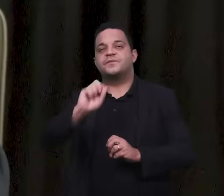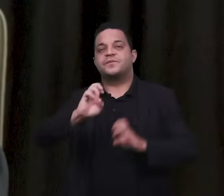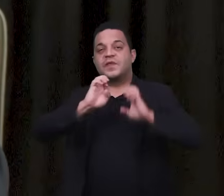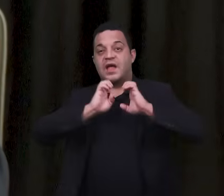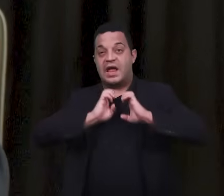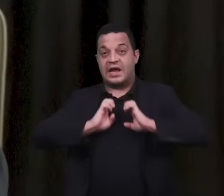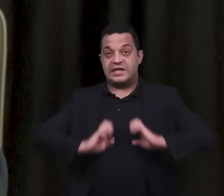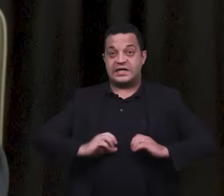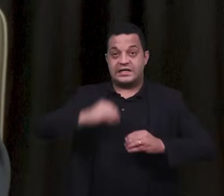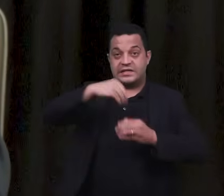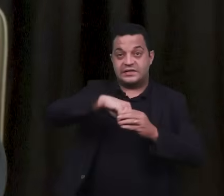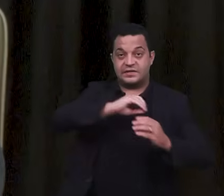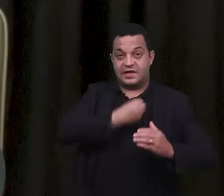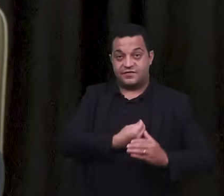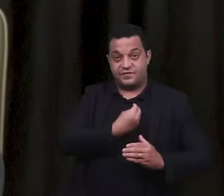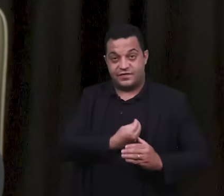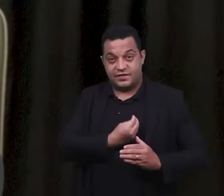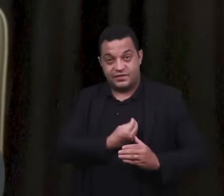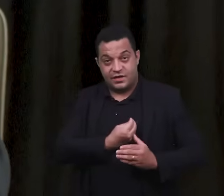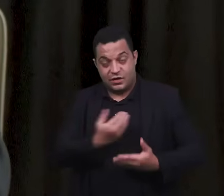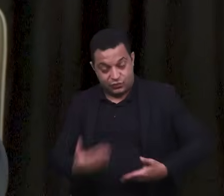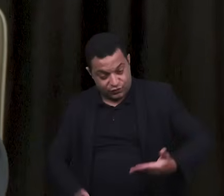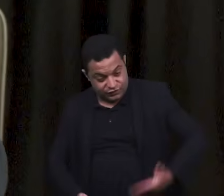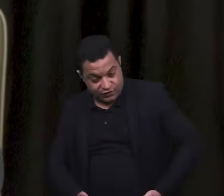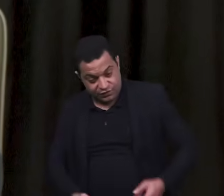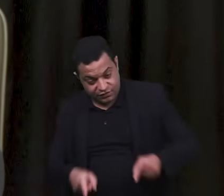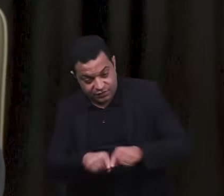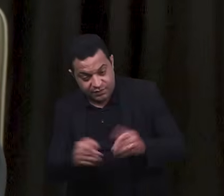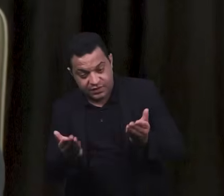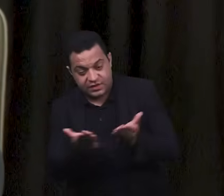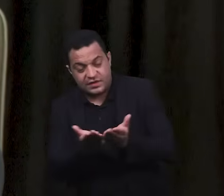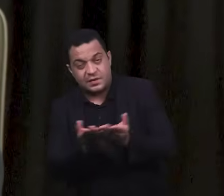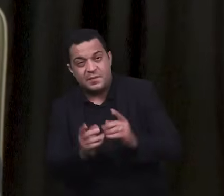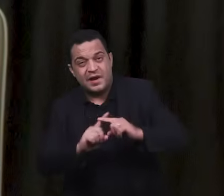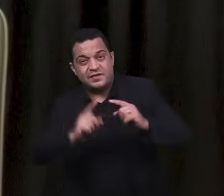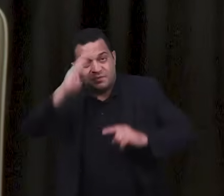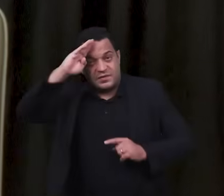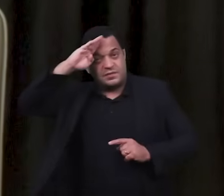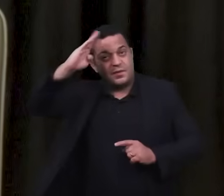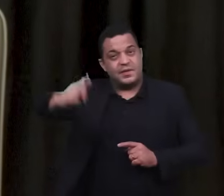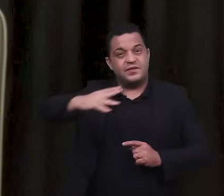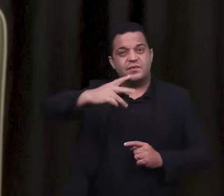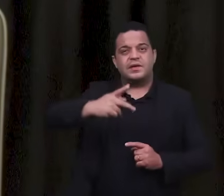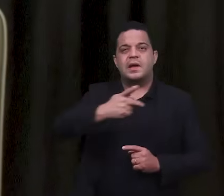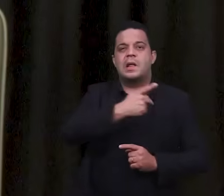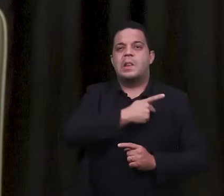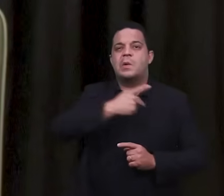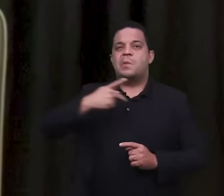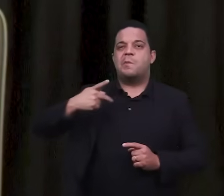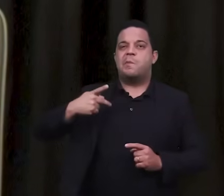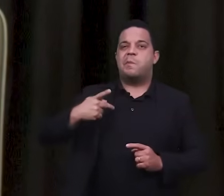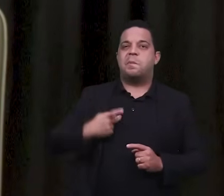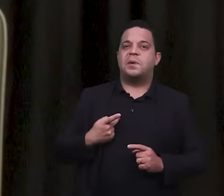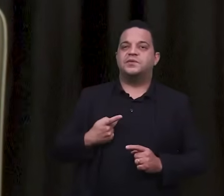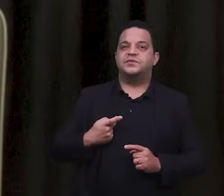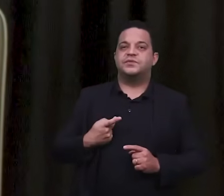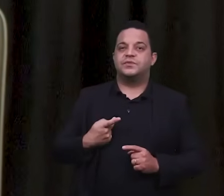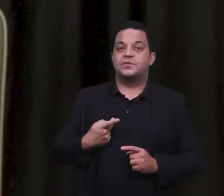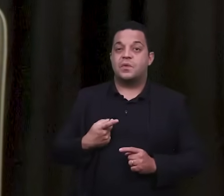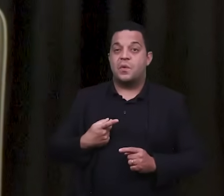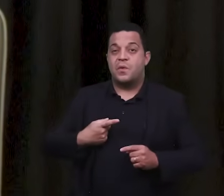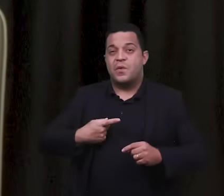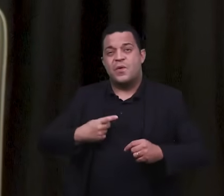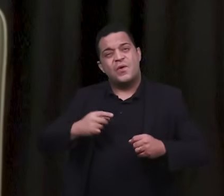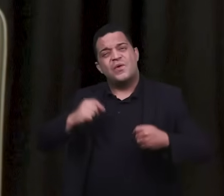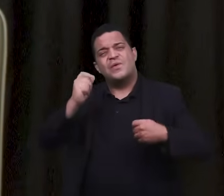da ética na vida do crente e desta vez na vida desse crente especial que nós chamamos de pastor. O pastor